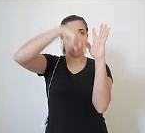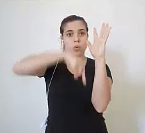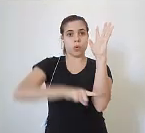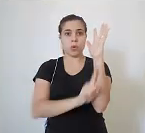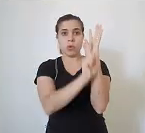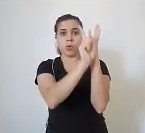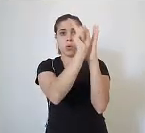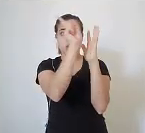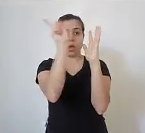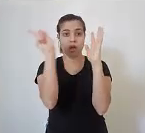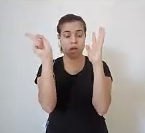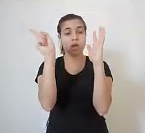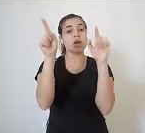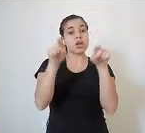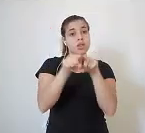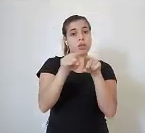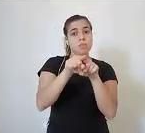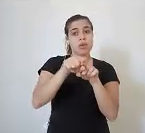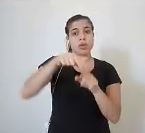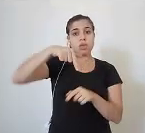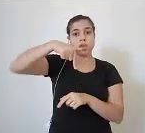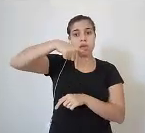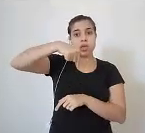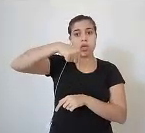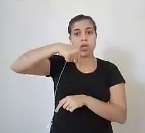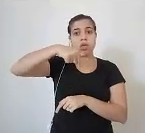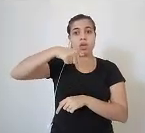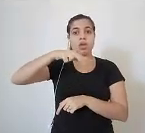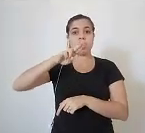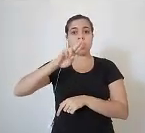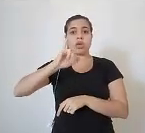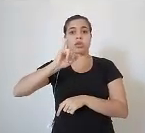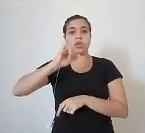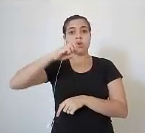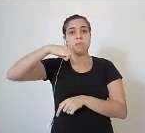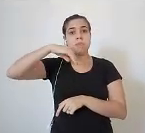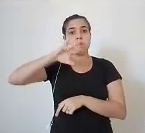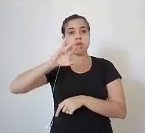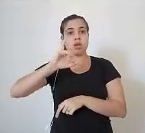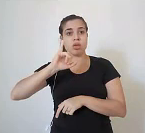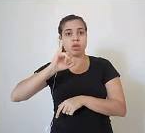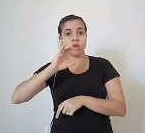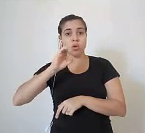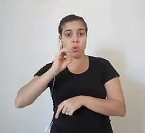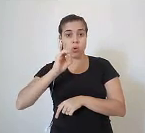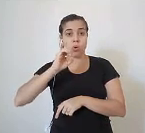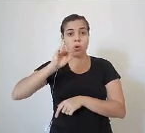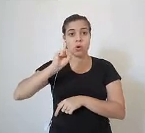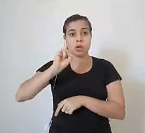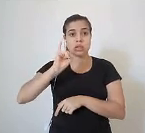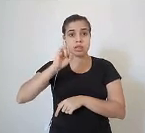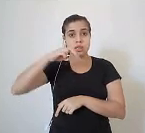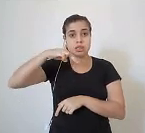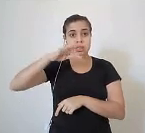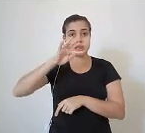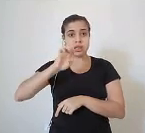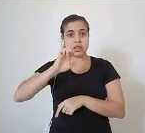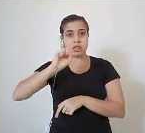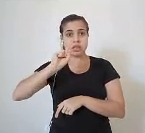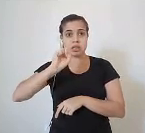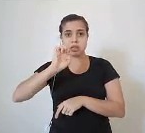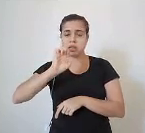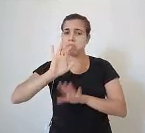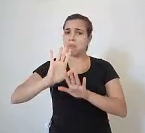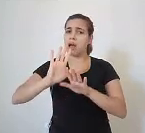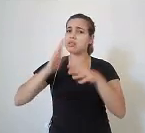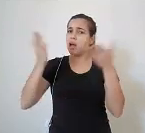matéria orgânica, a fotossíntese e a quimiossíntese. Aqui que vão ser essas reações químicas, né, vão ser abordadas mais para